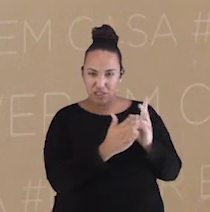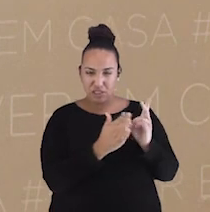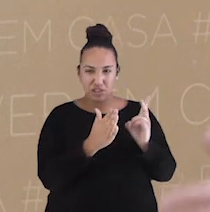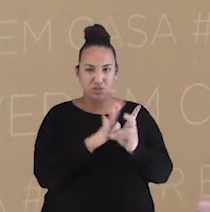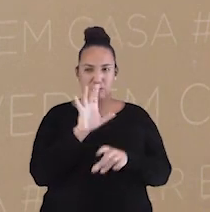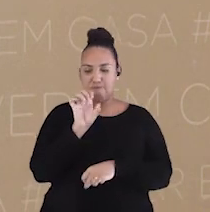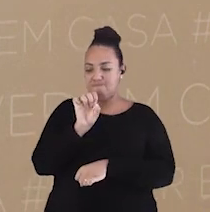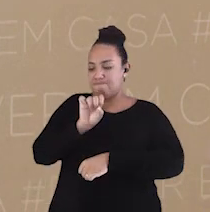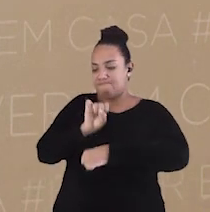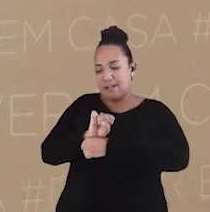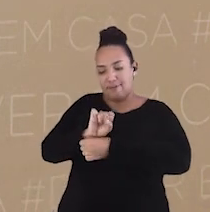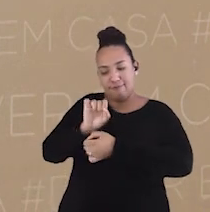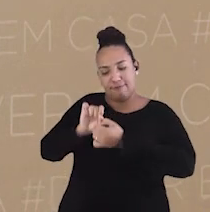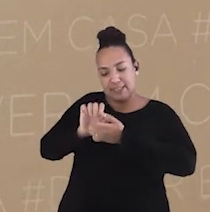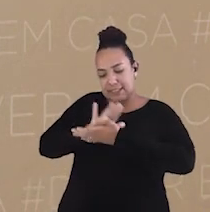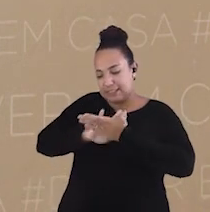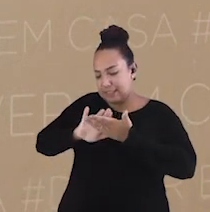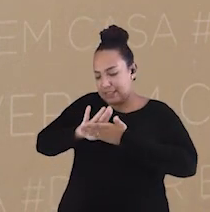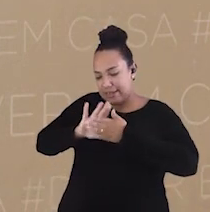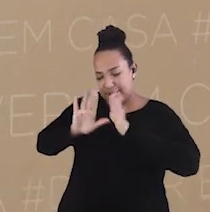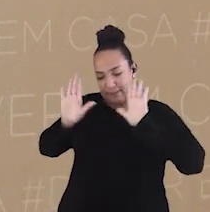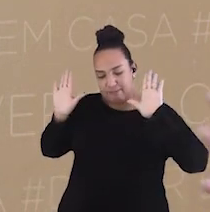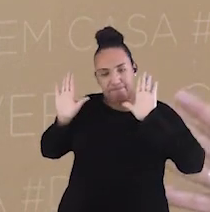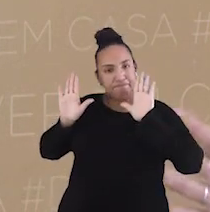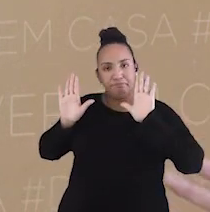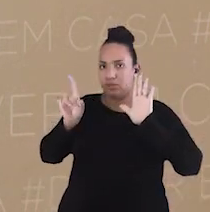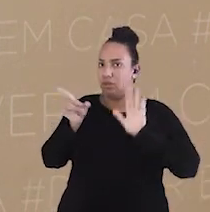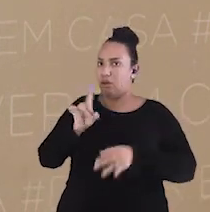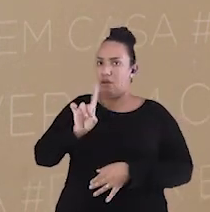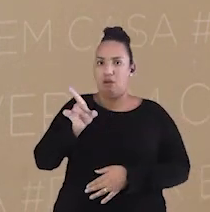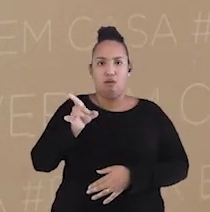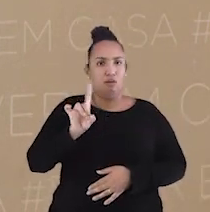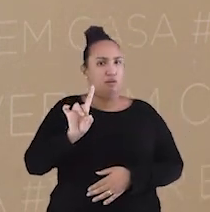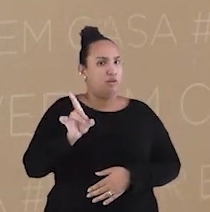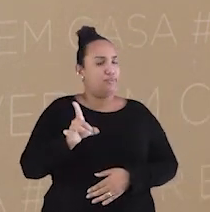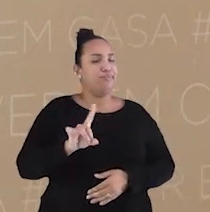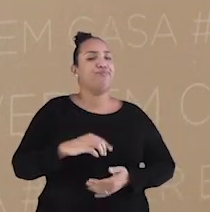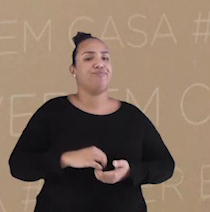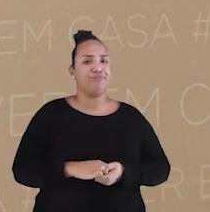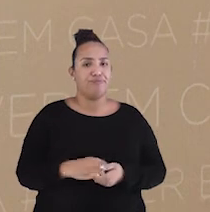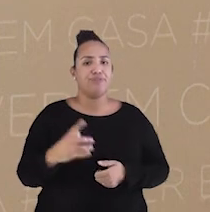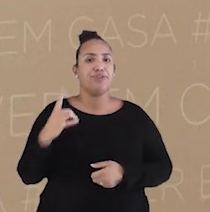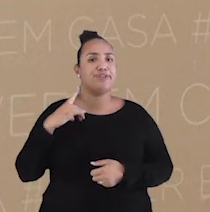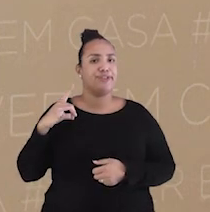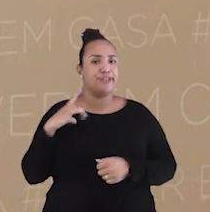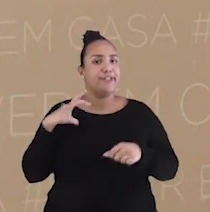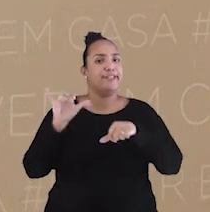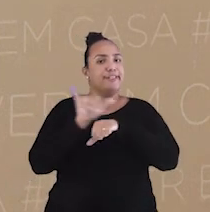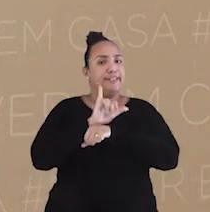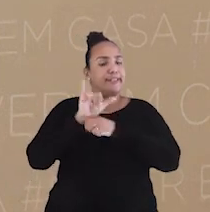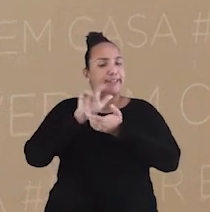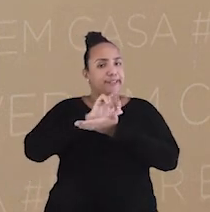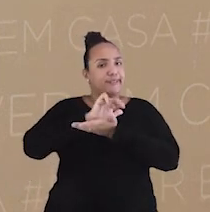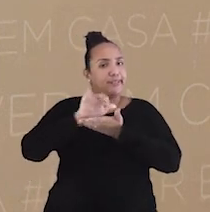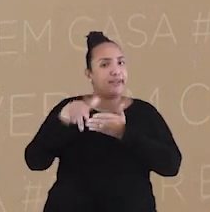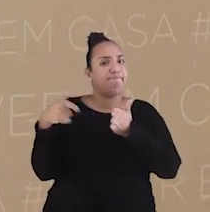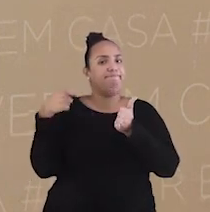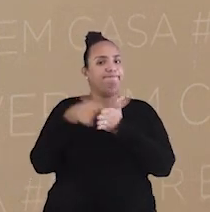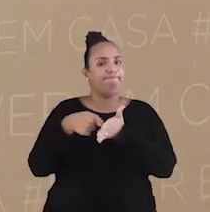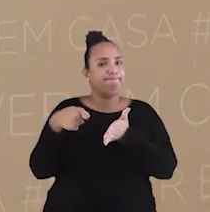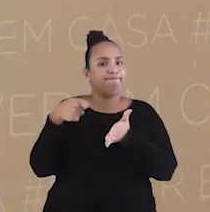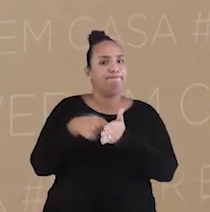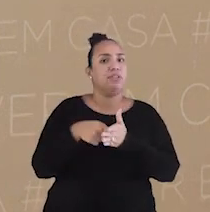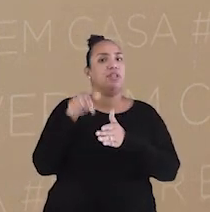nativos ficaram parados, se deixaram colonizar facilmente, nada disso. Existiam diversas formas de resistência